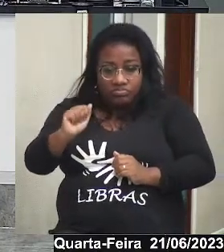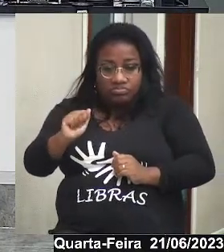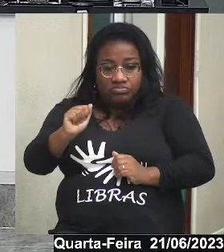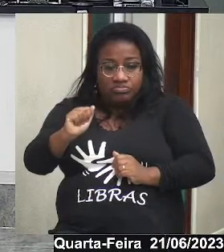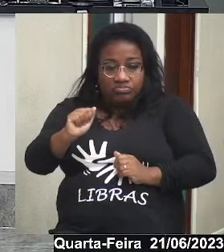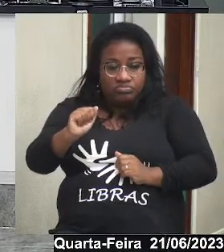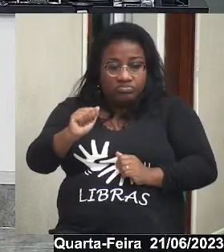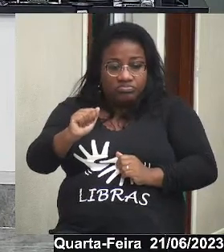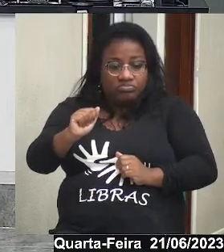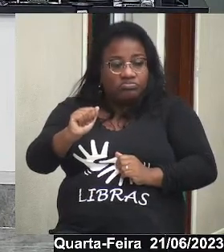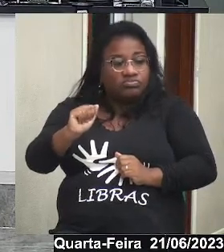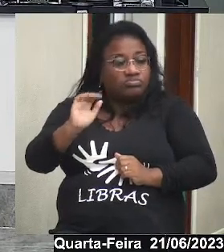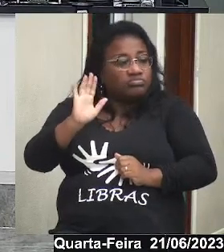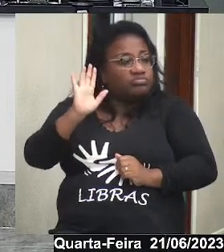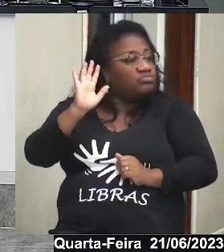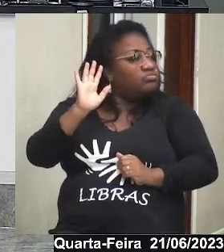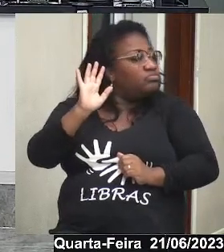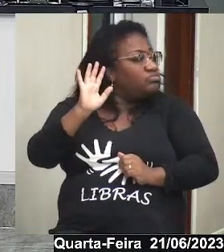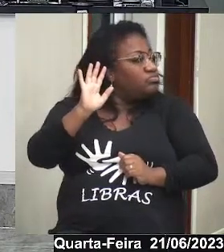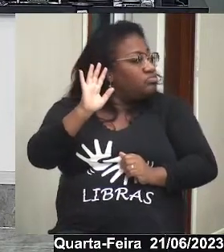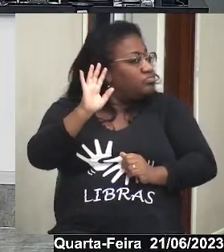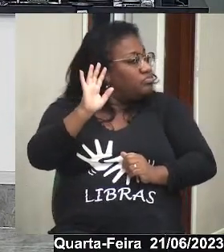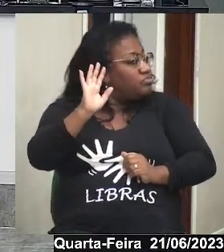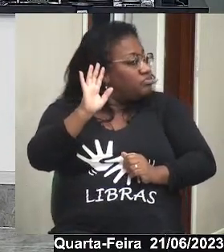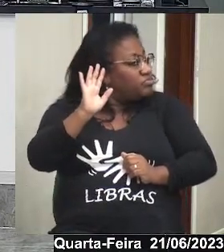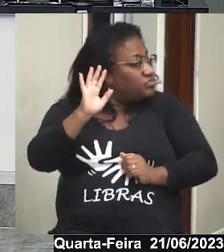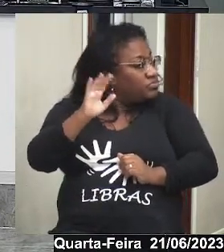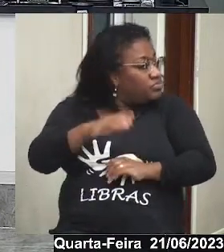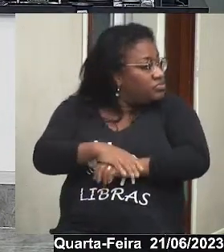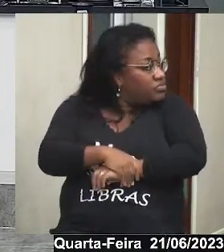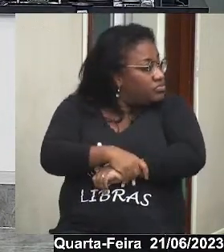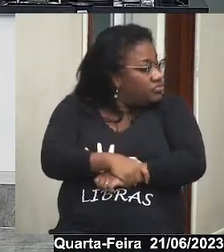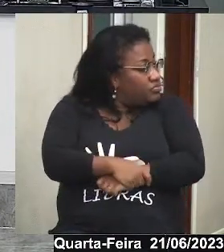aqui. Questão de ordem, presidente.